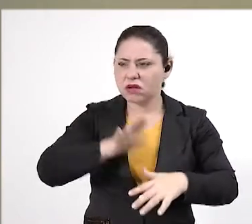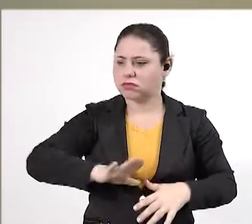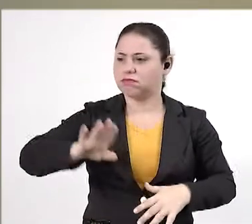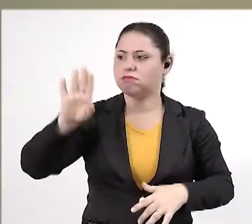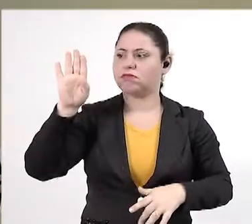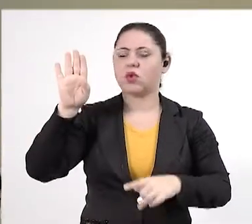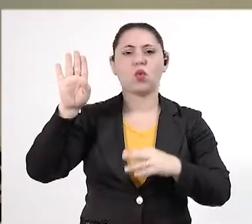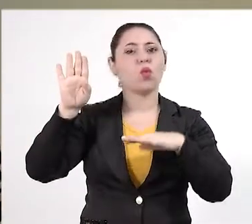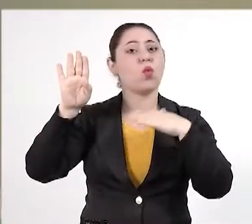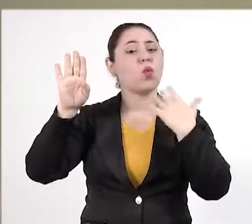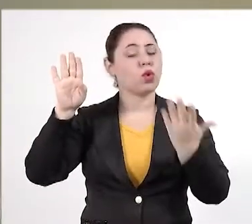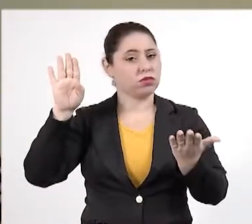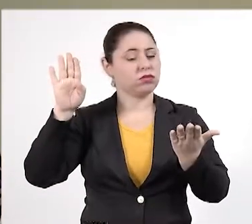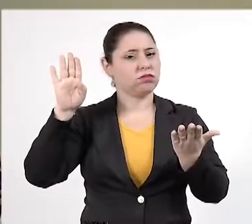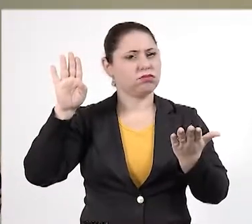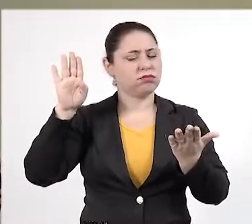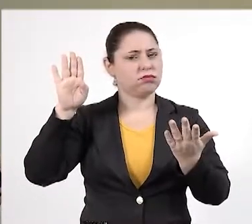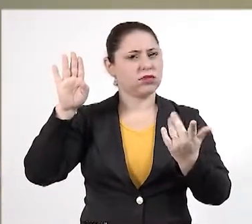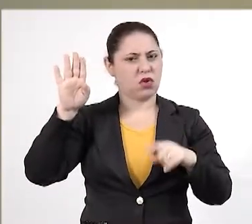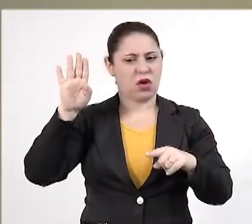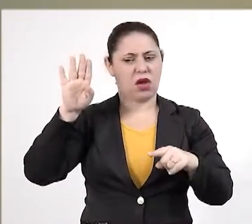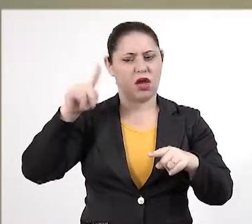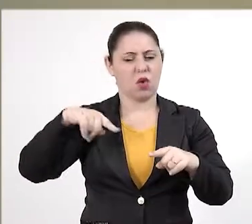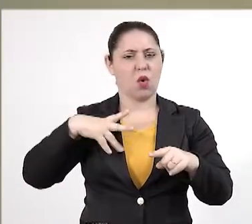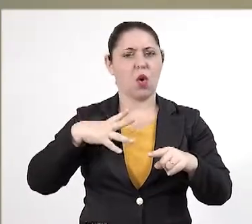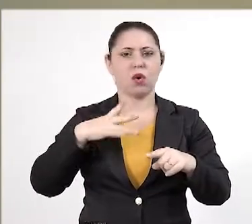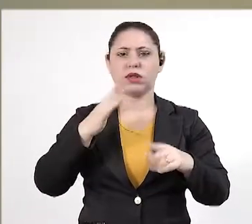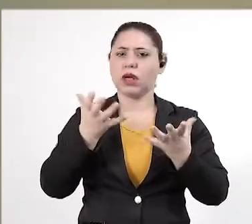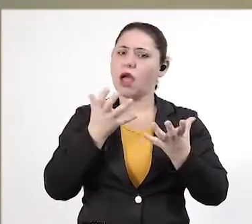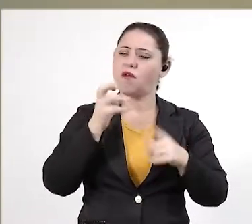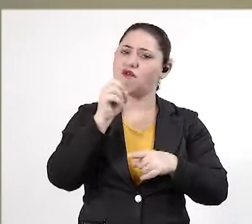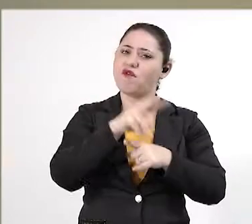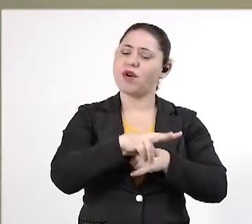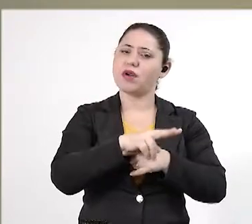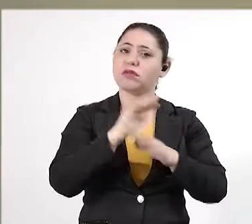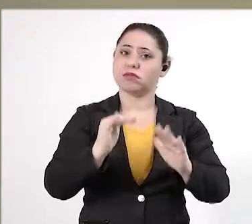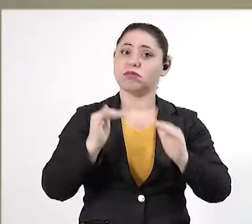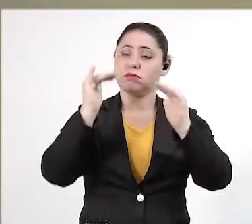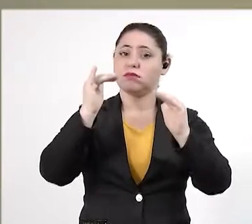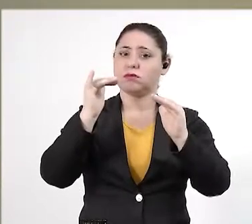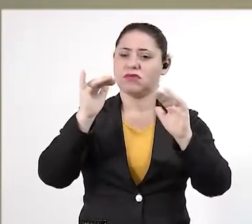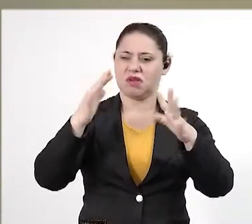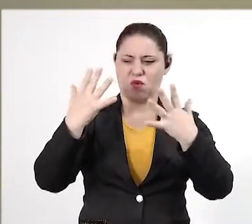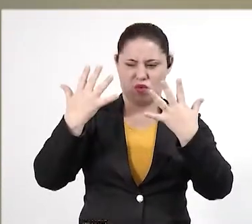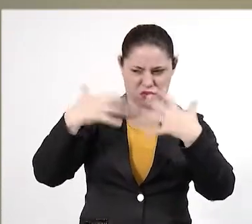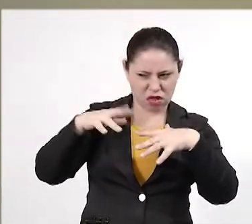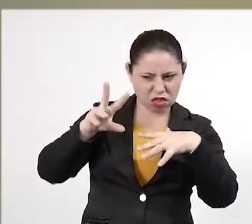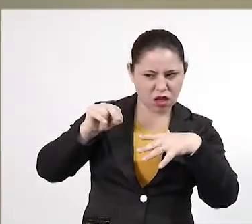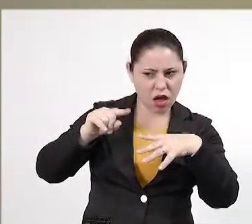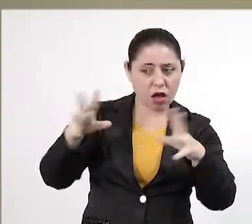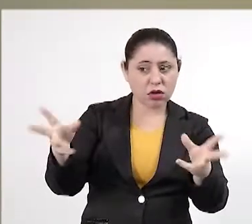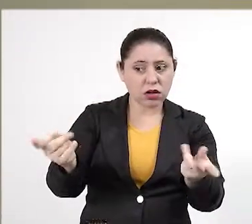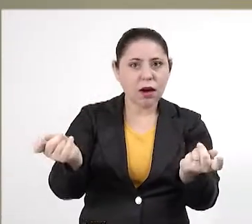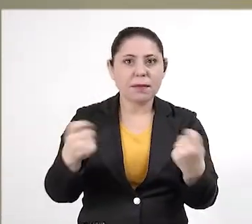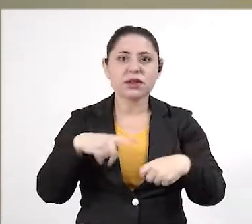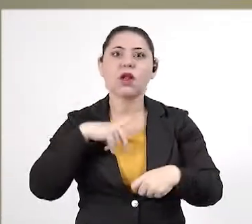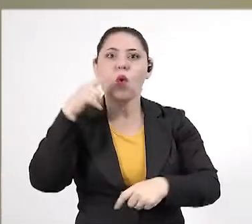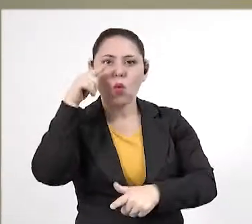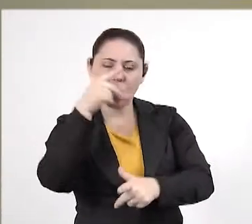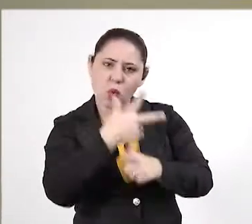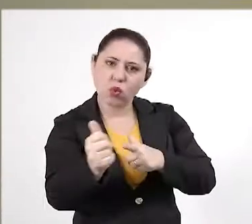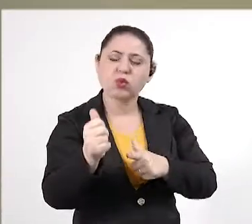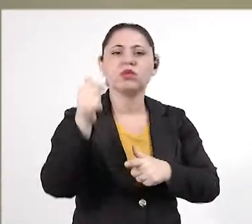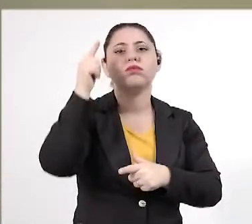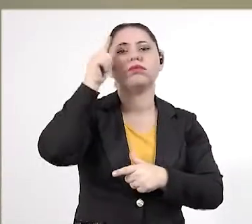se coloca como candidata ou postula algum cargo. Sem estranhamento, ela tem capacidade, ela